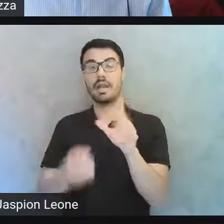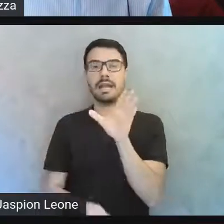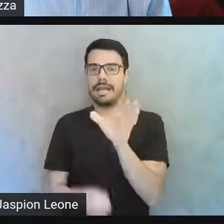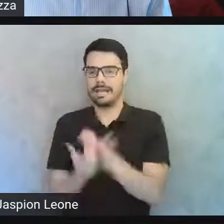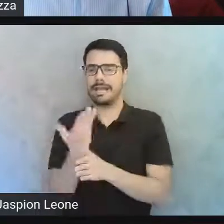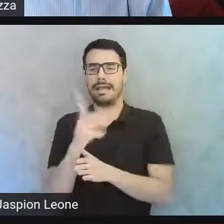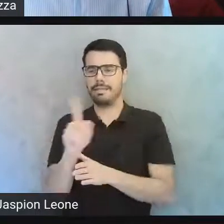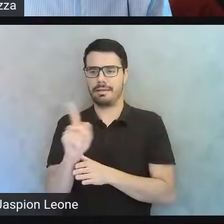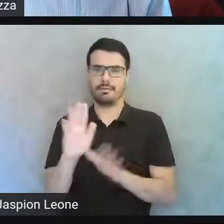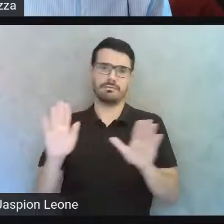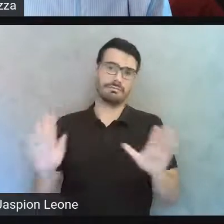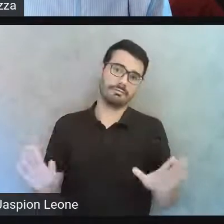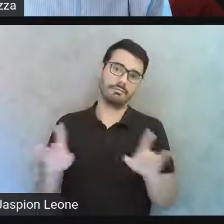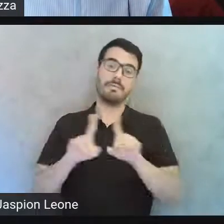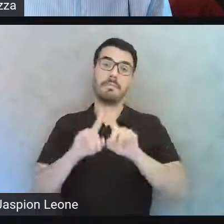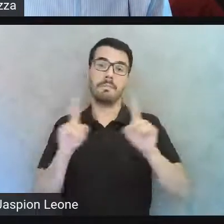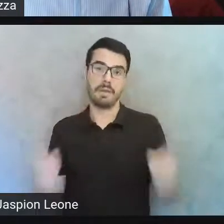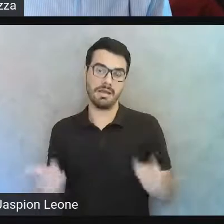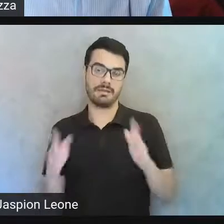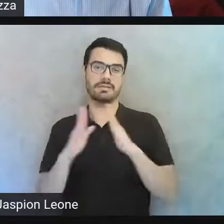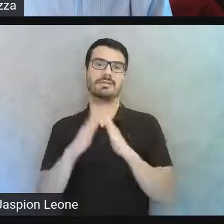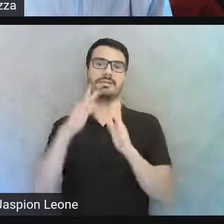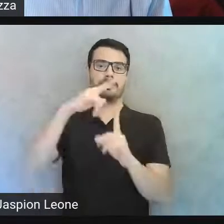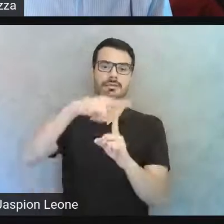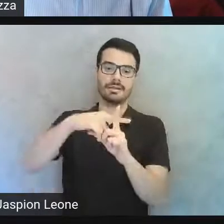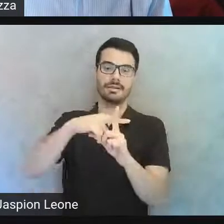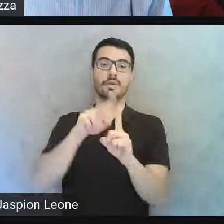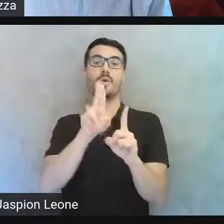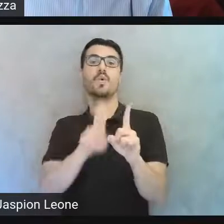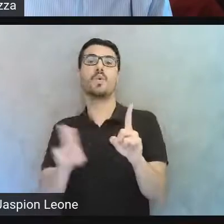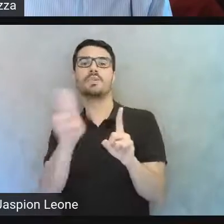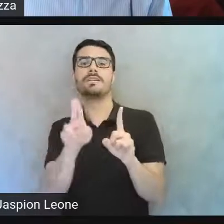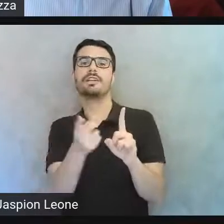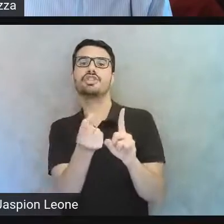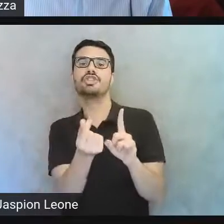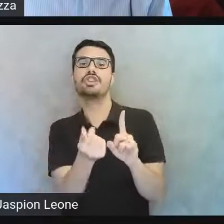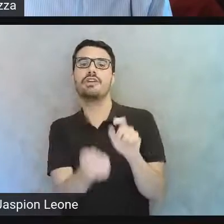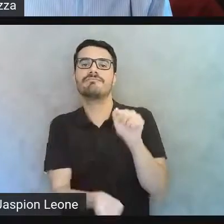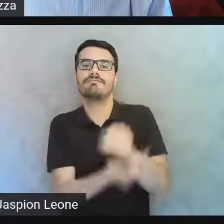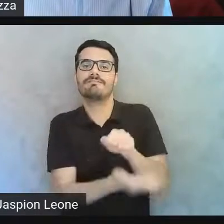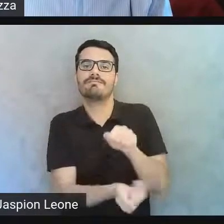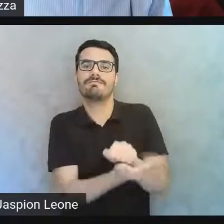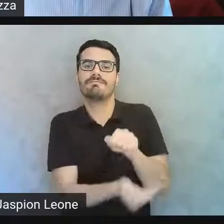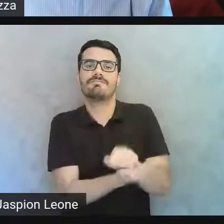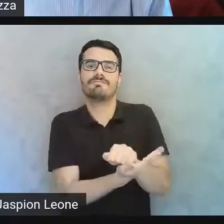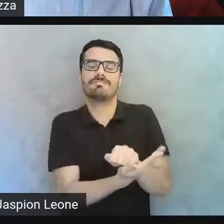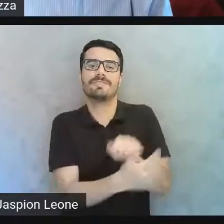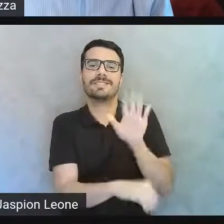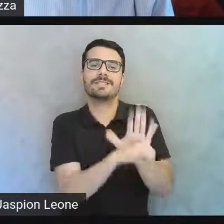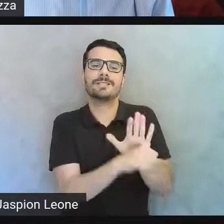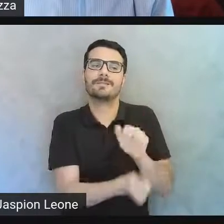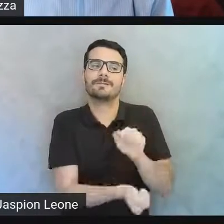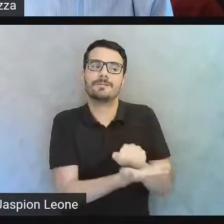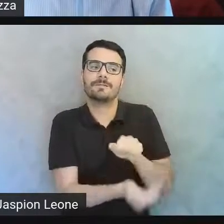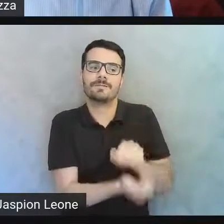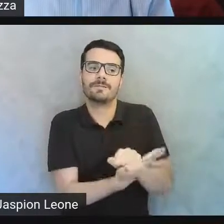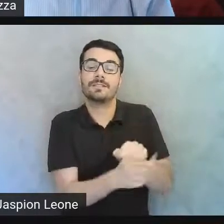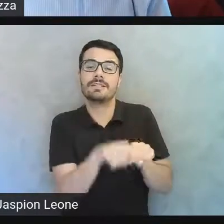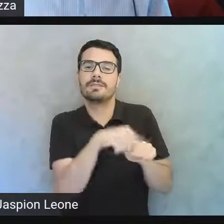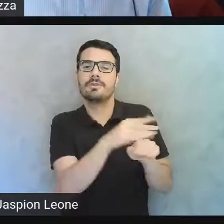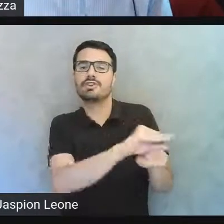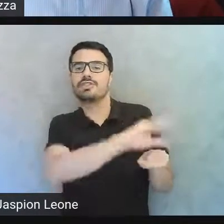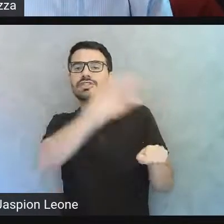de mim, né? Mas elas acabam utilizadas na lavagem de dinheiro do crime, né? Porque elas operam com cash.